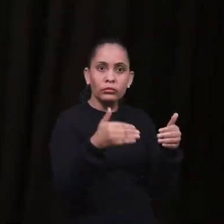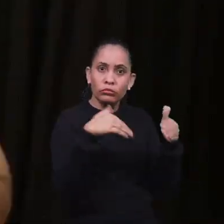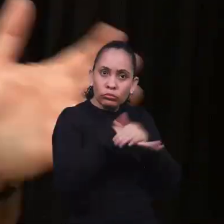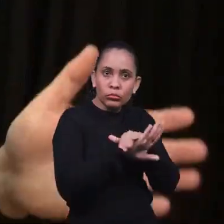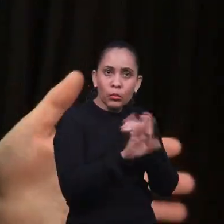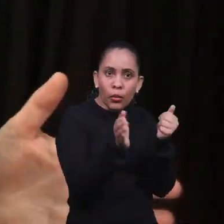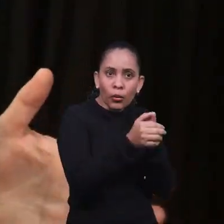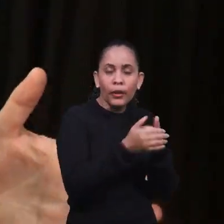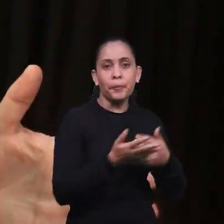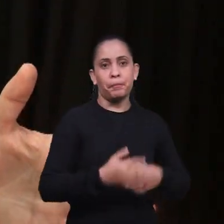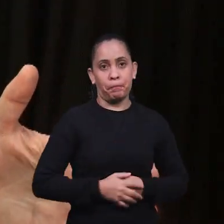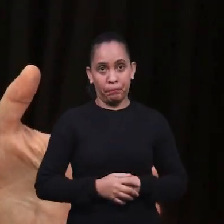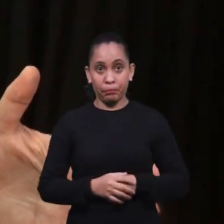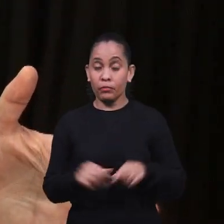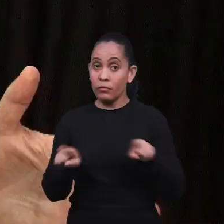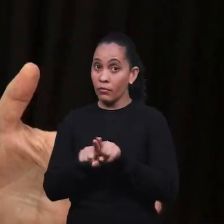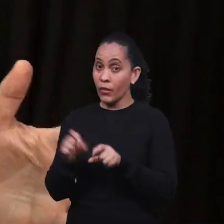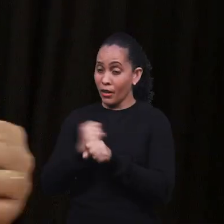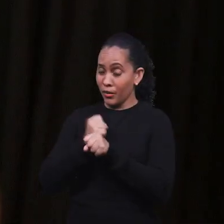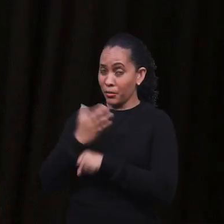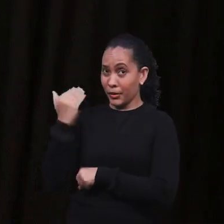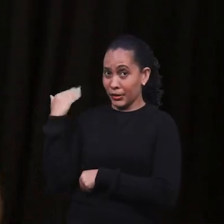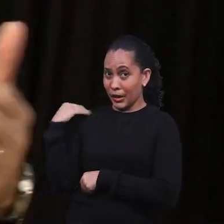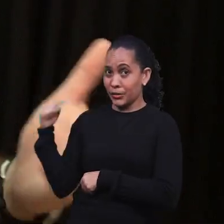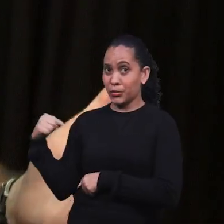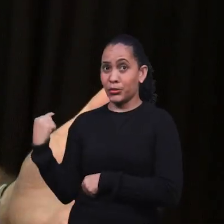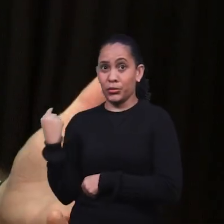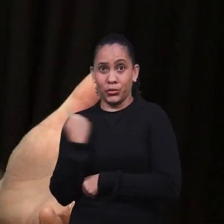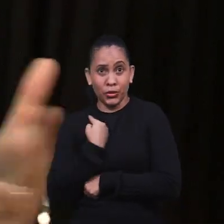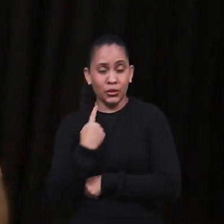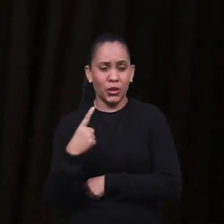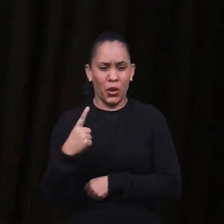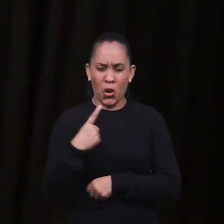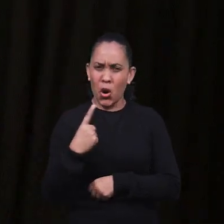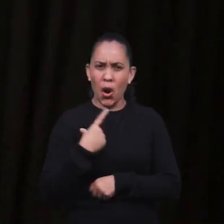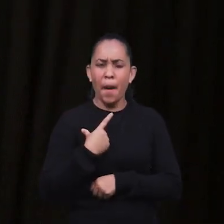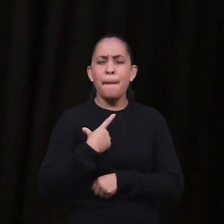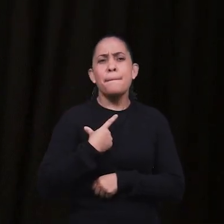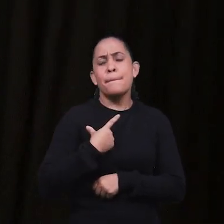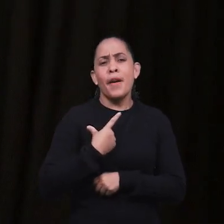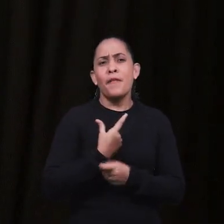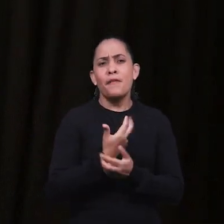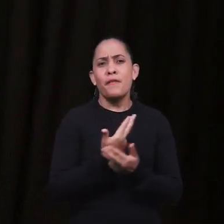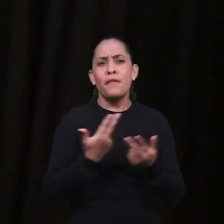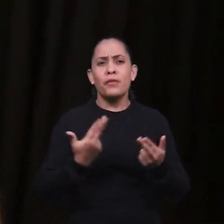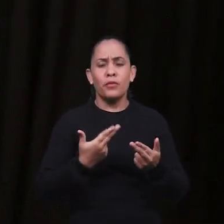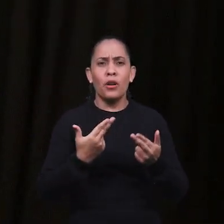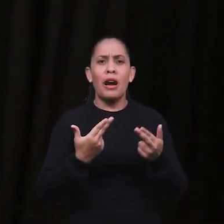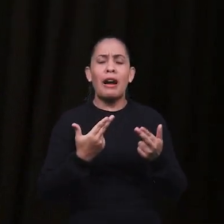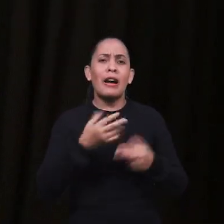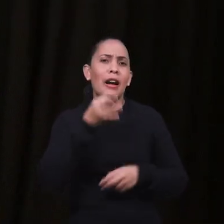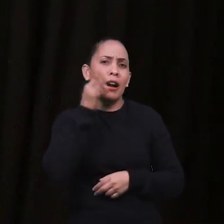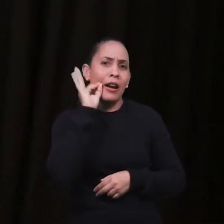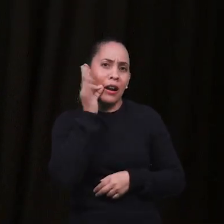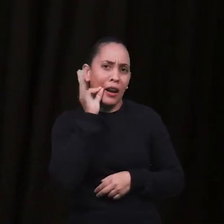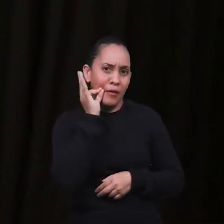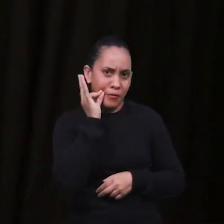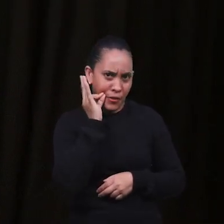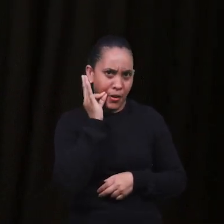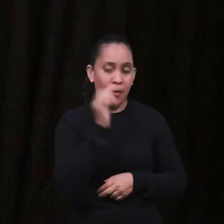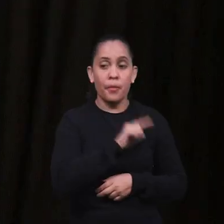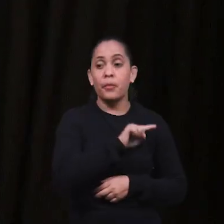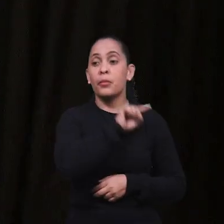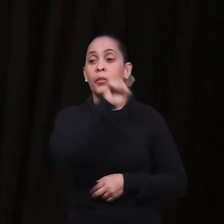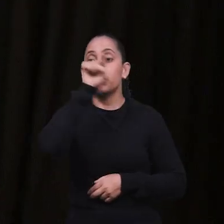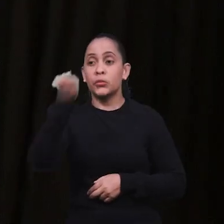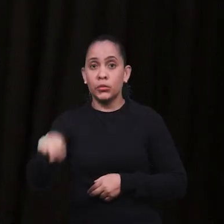gente, como já disse aqui, ano passado nós embarcamos muito café. Mas, Marcos, como que se embarcou muito café e se consumiu muito café? Porque